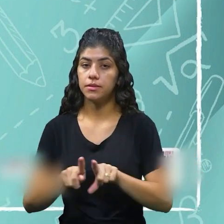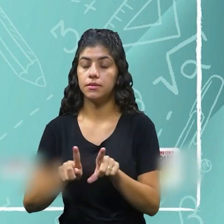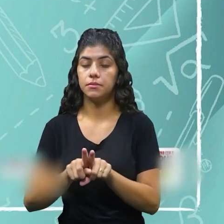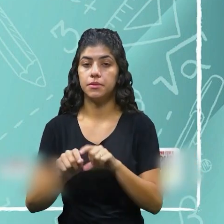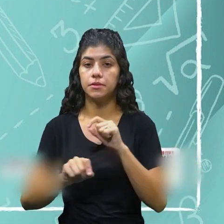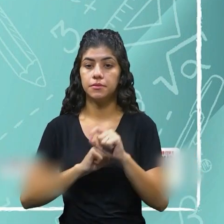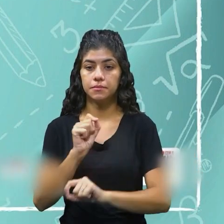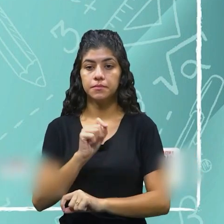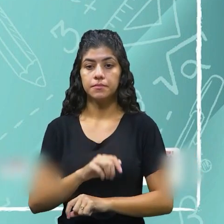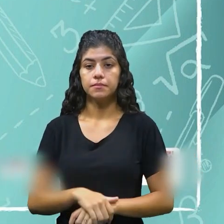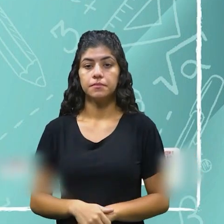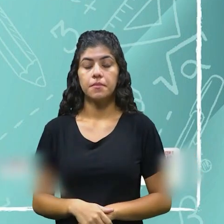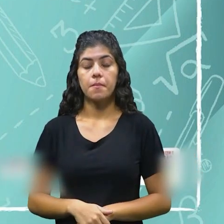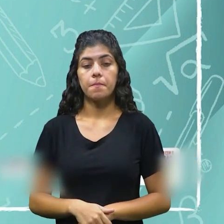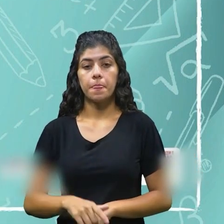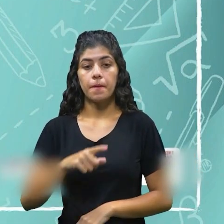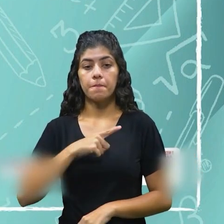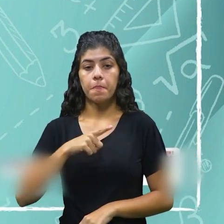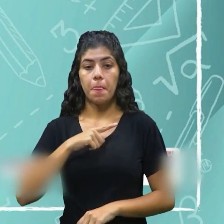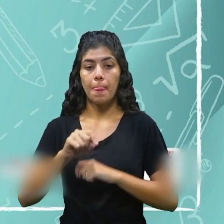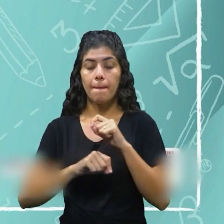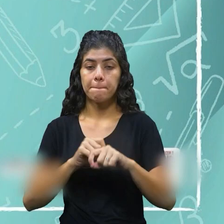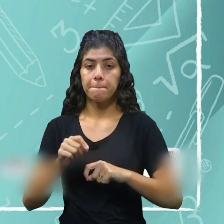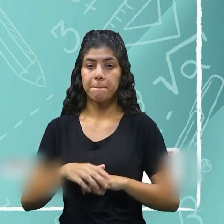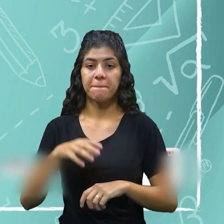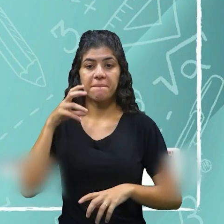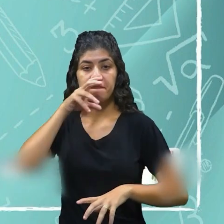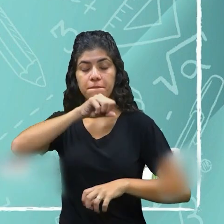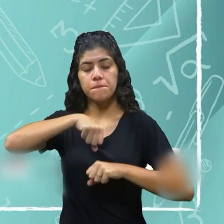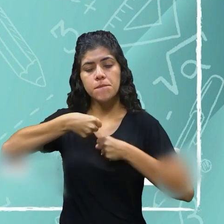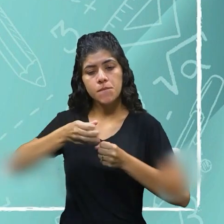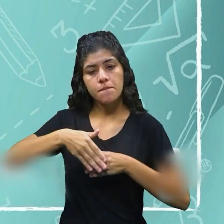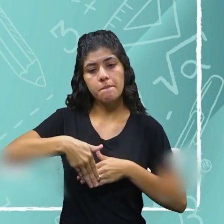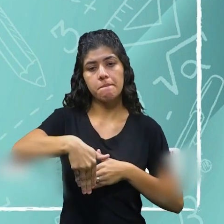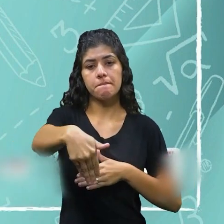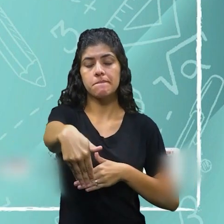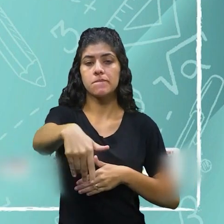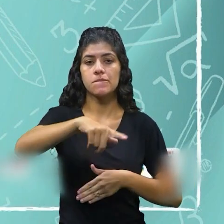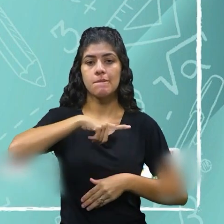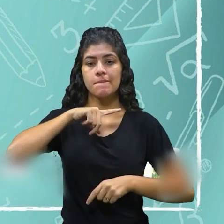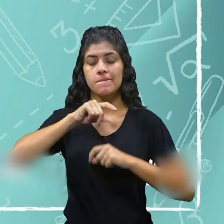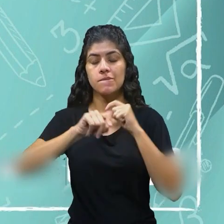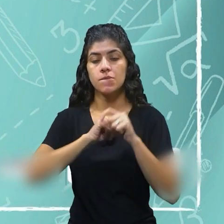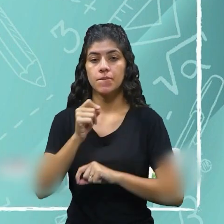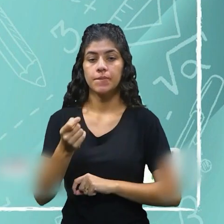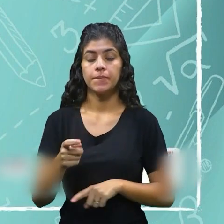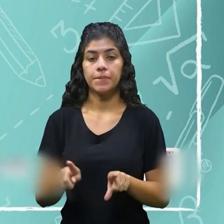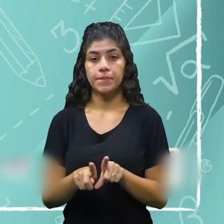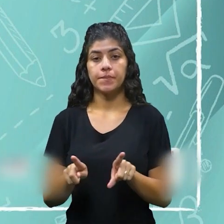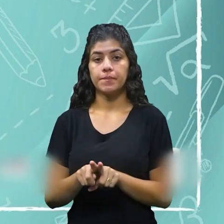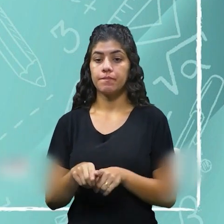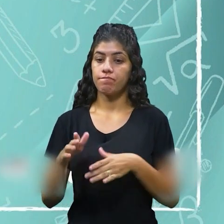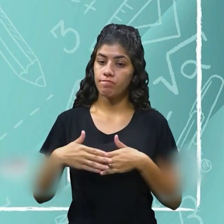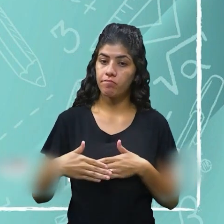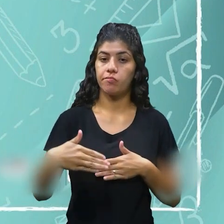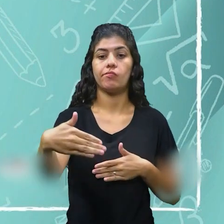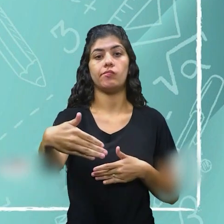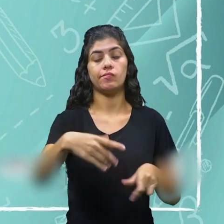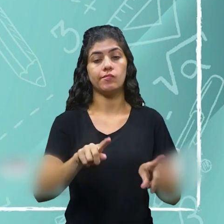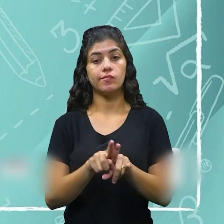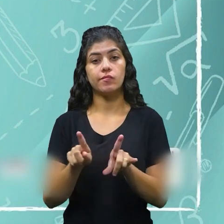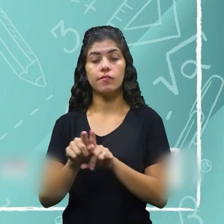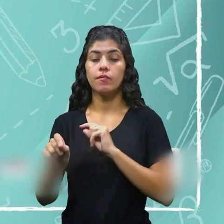deslocamento, você tem ali forças constantes, atuando ele mesmo na mesma direção